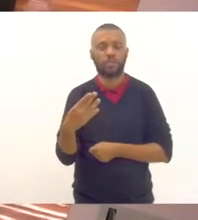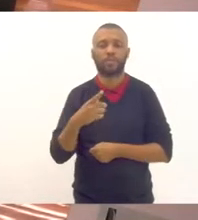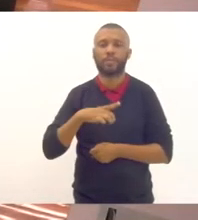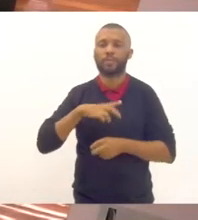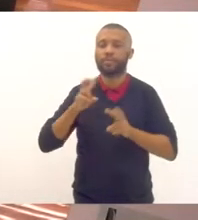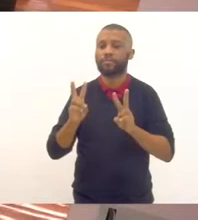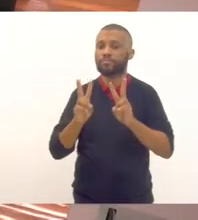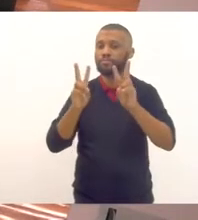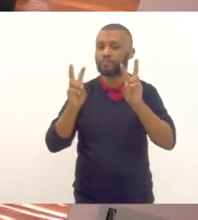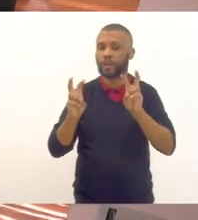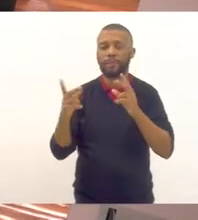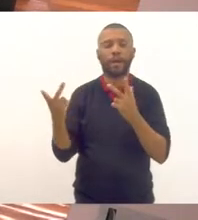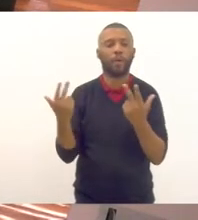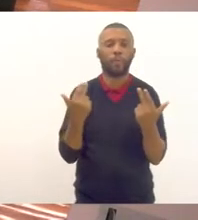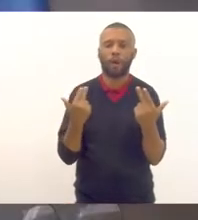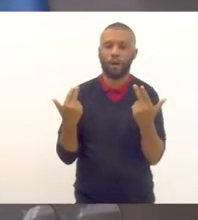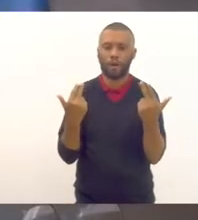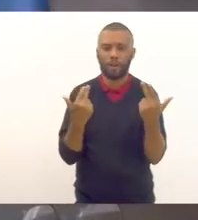tema,